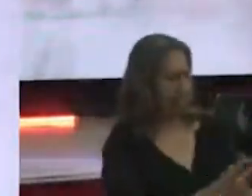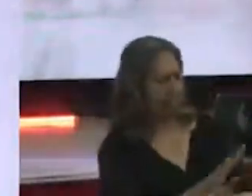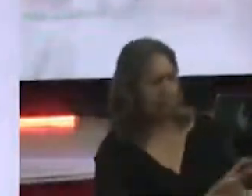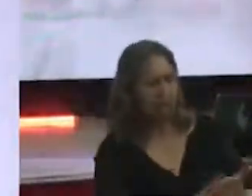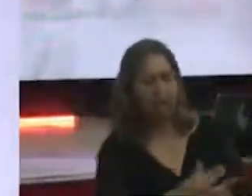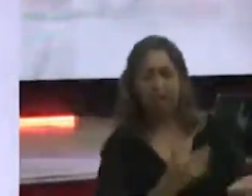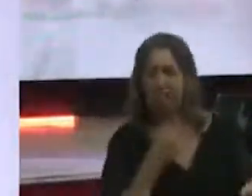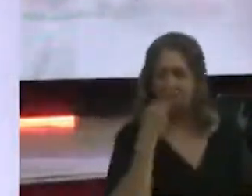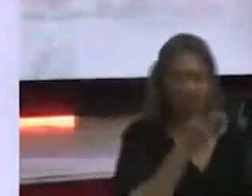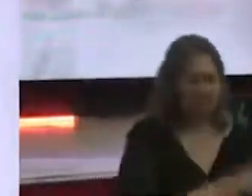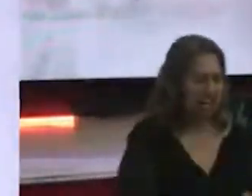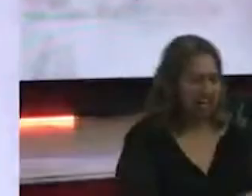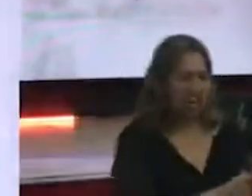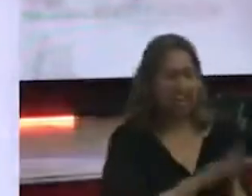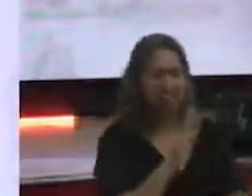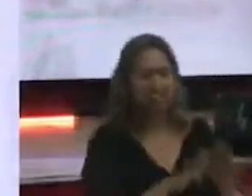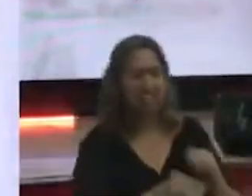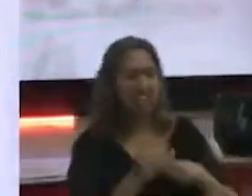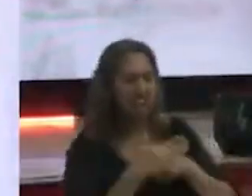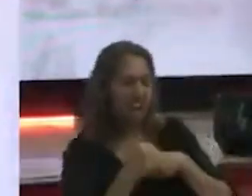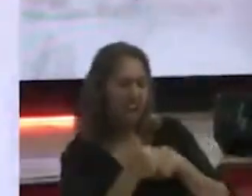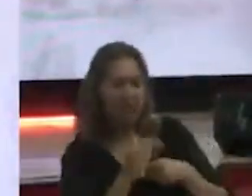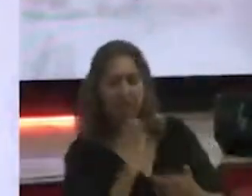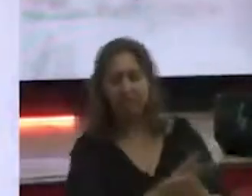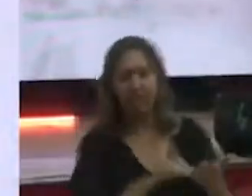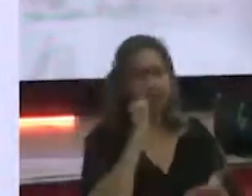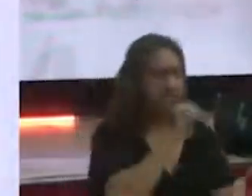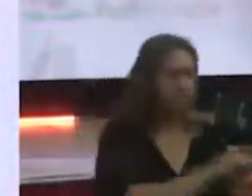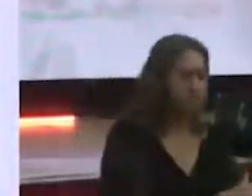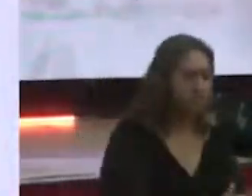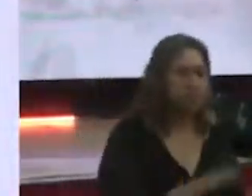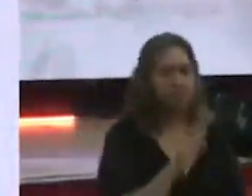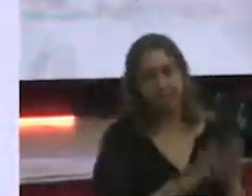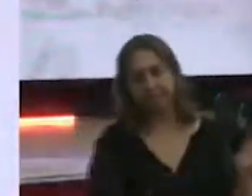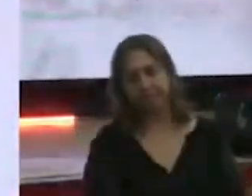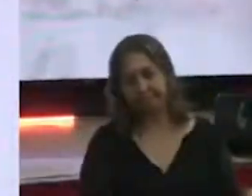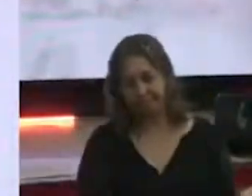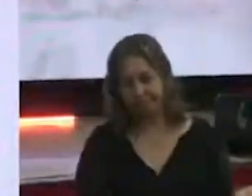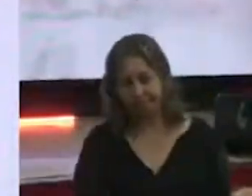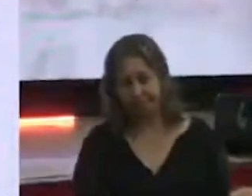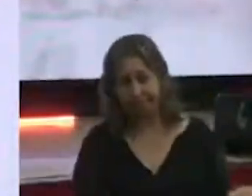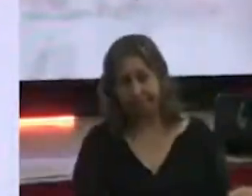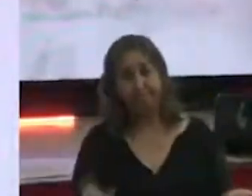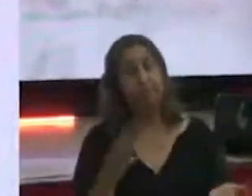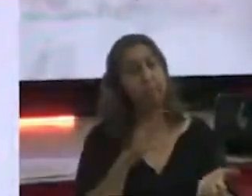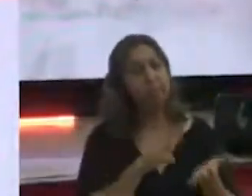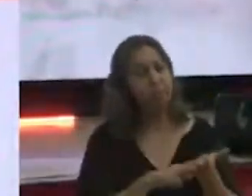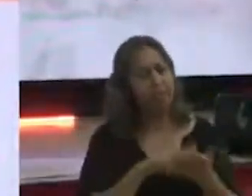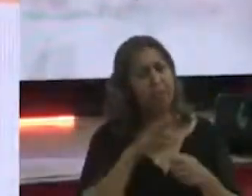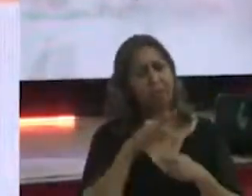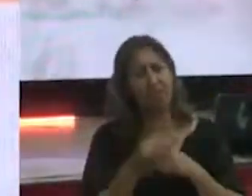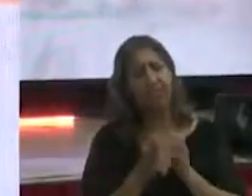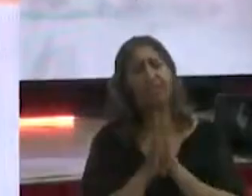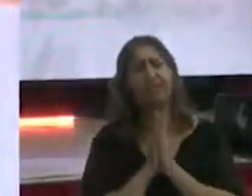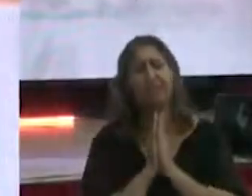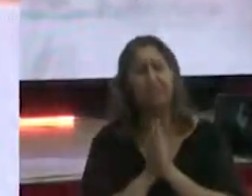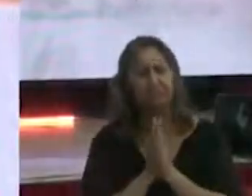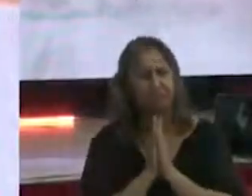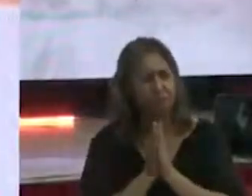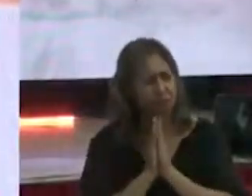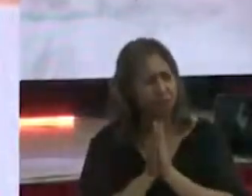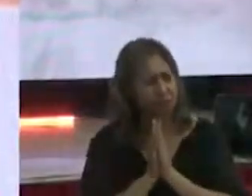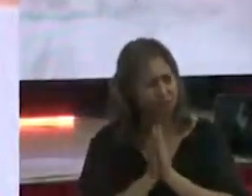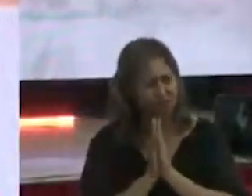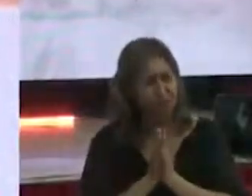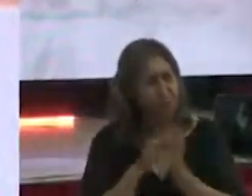nós não nós não somos gentis com a esposa irmão membro da adet por favor